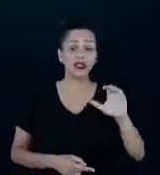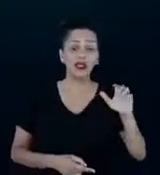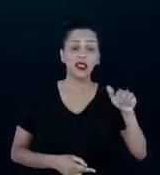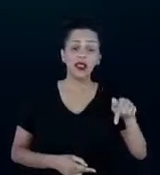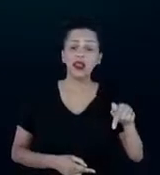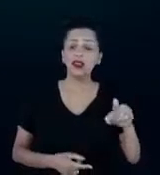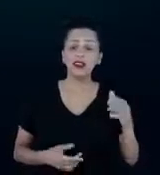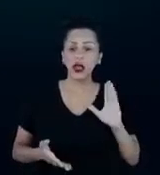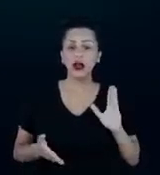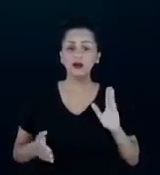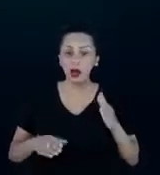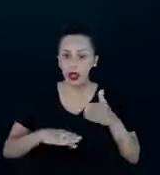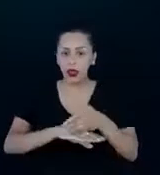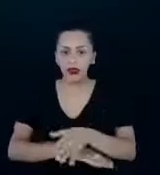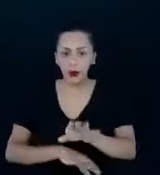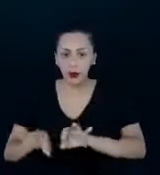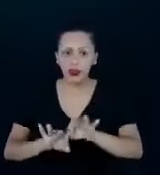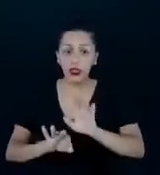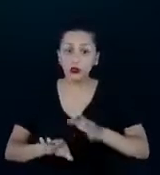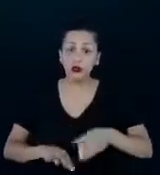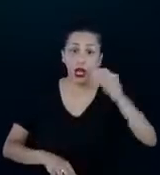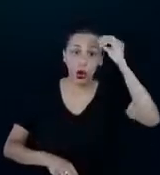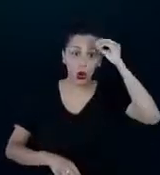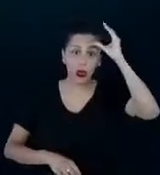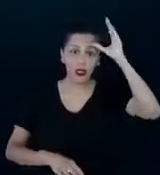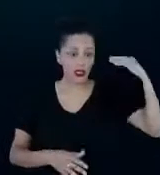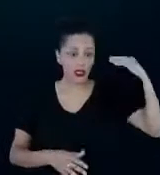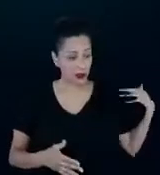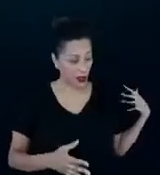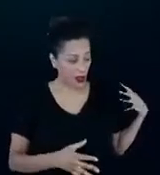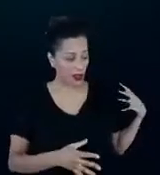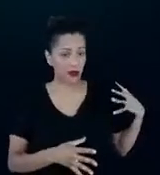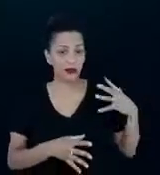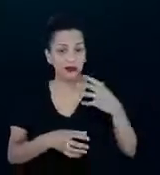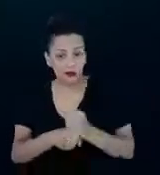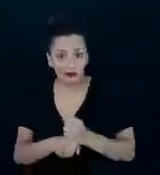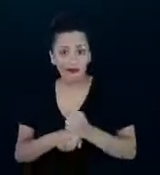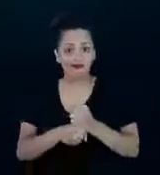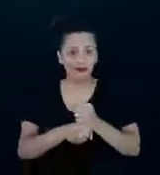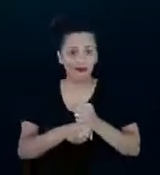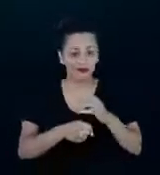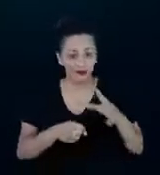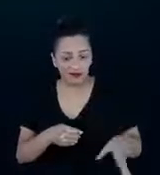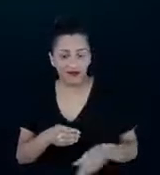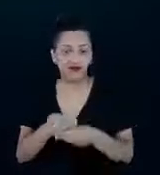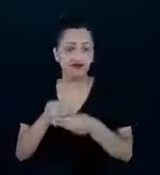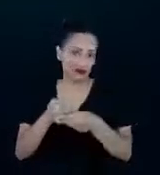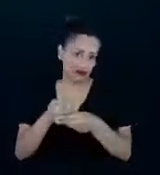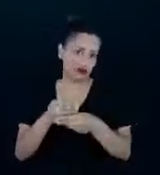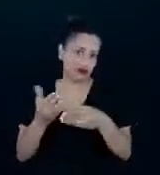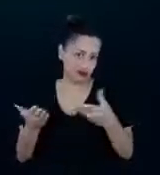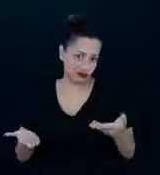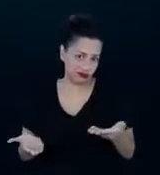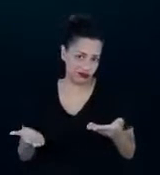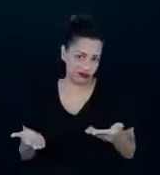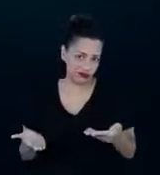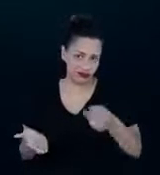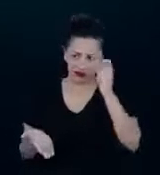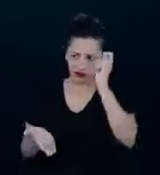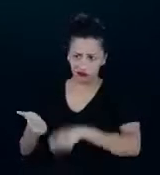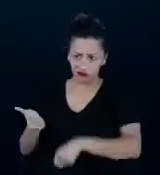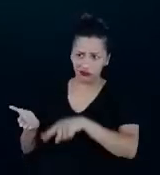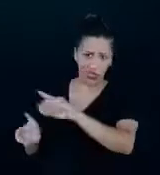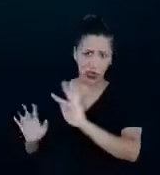de conhecimentos prévios que são dela e que vão ser incorporadas à solução contratada. Como é que fica isso?